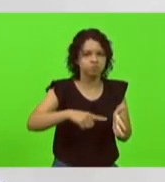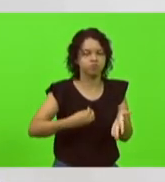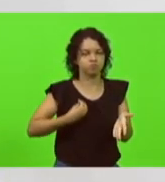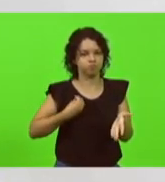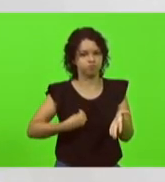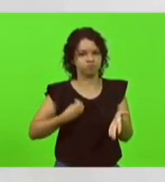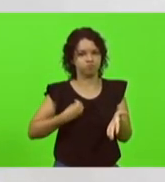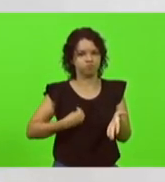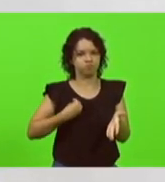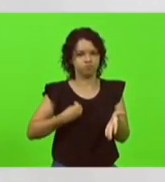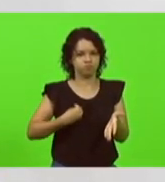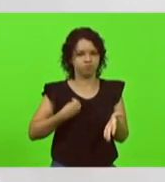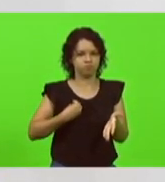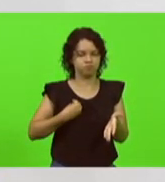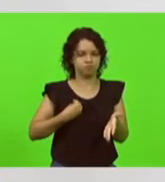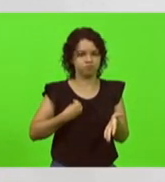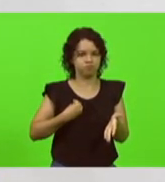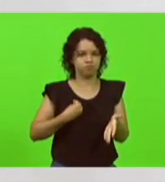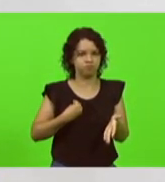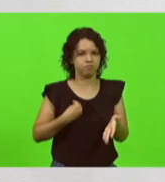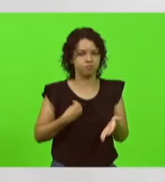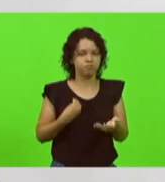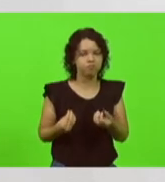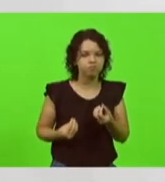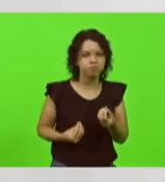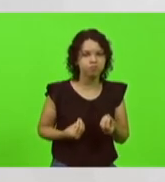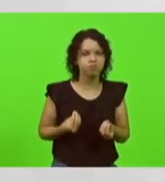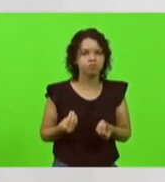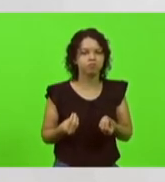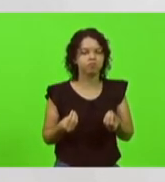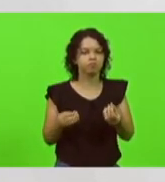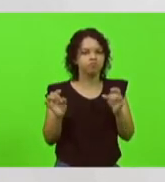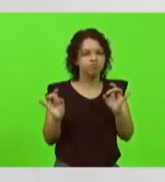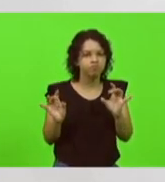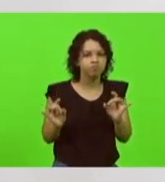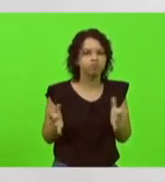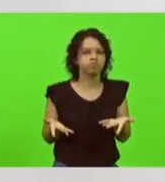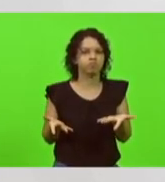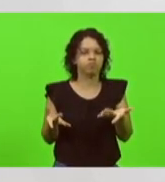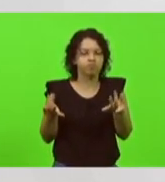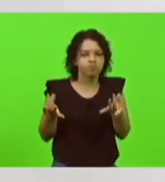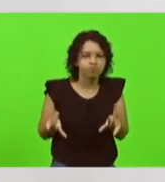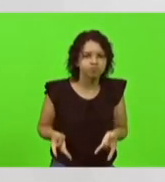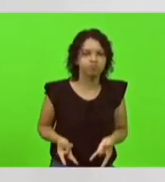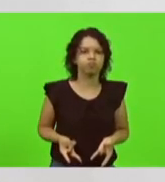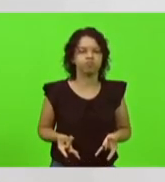vivendo de maneira especial ou específica,